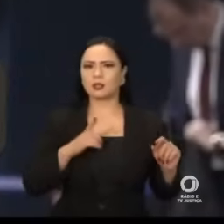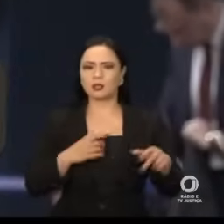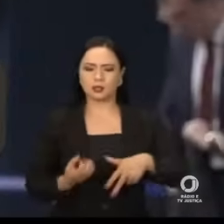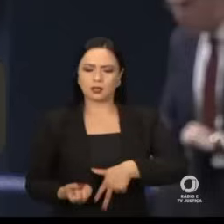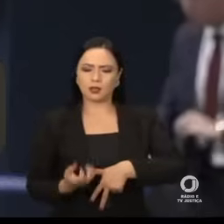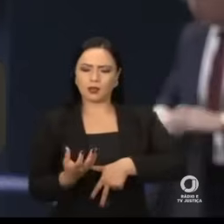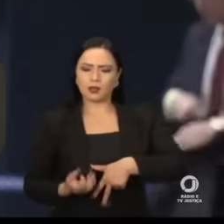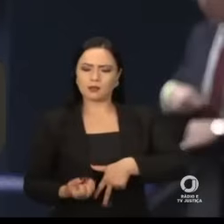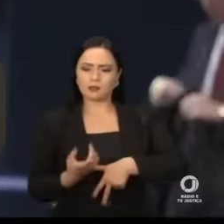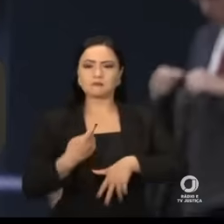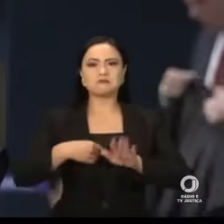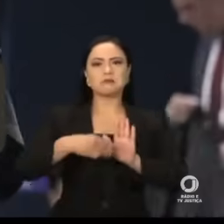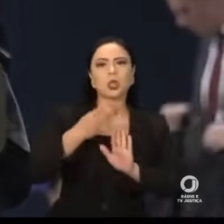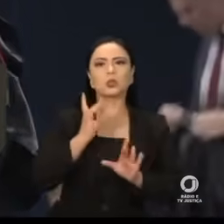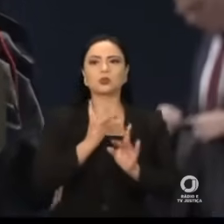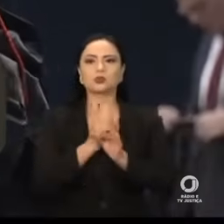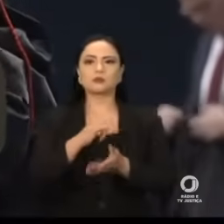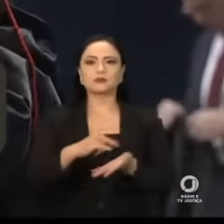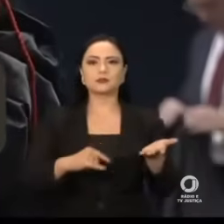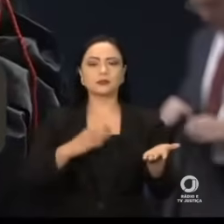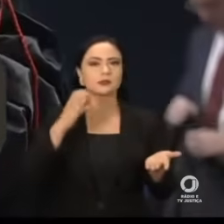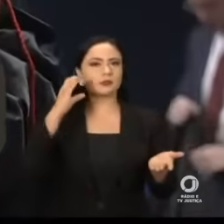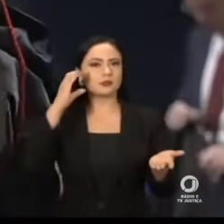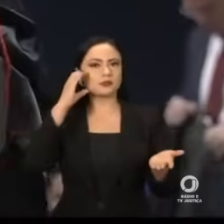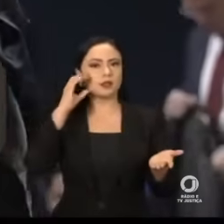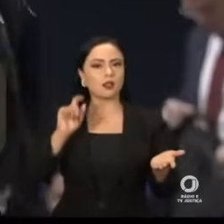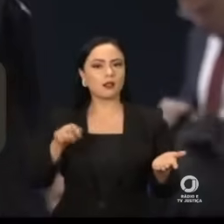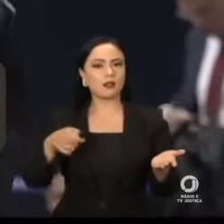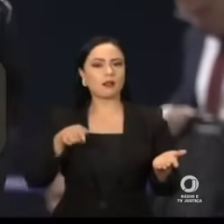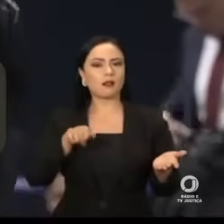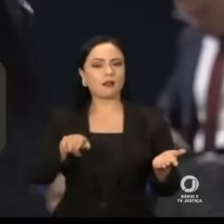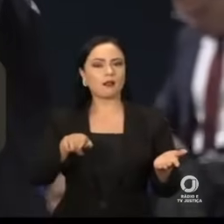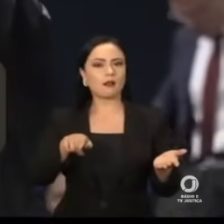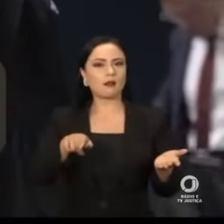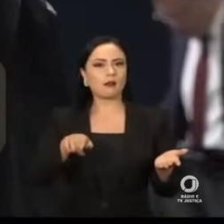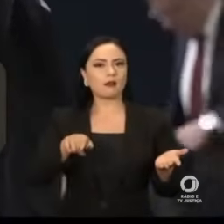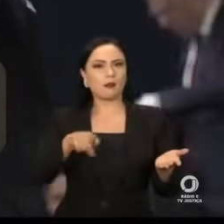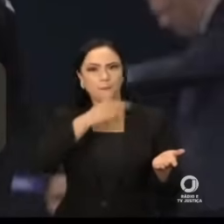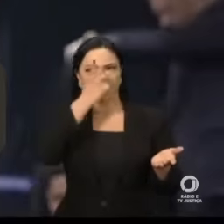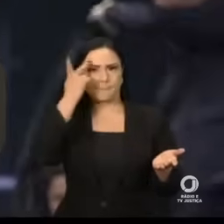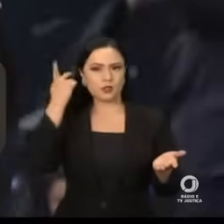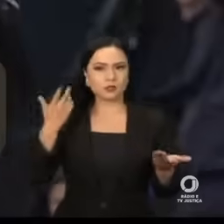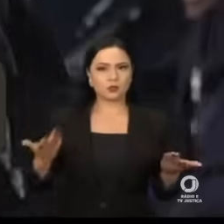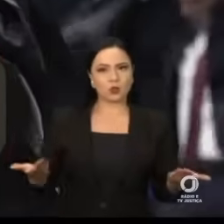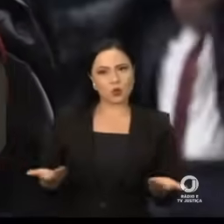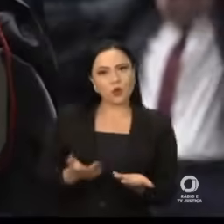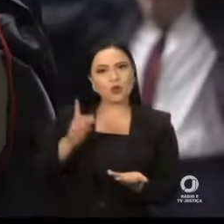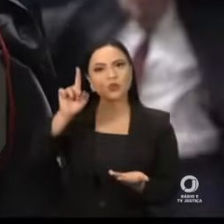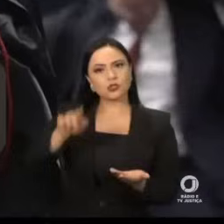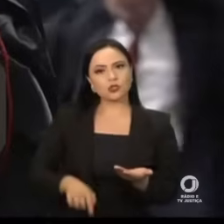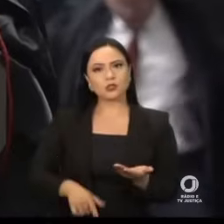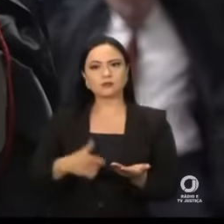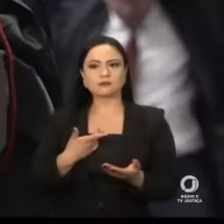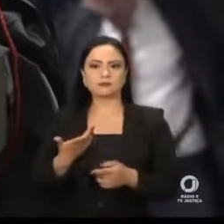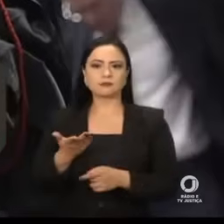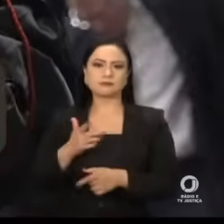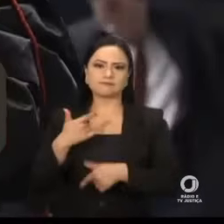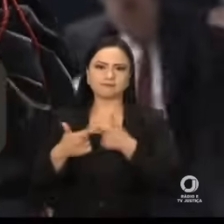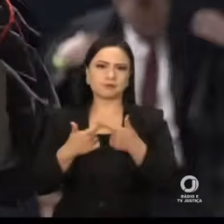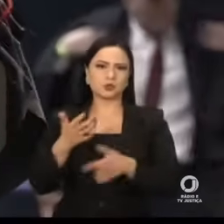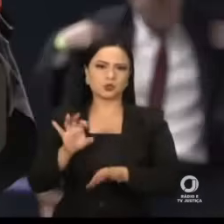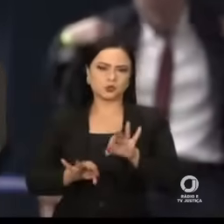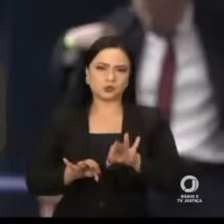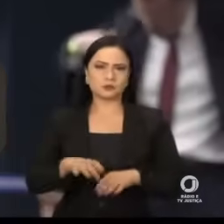numa minuta encontrada no celular de uma pessoa que hoje é colaborador da Justiça.